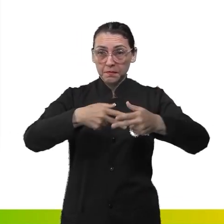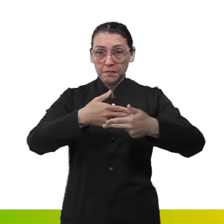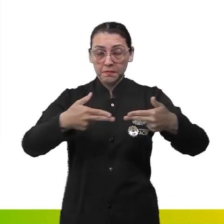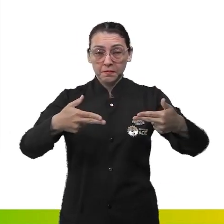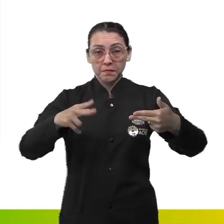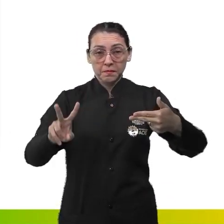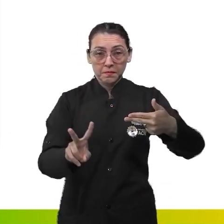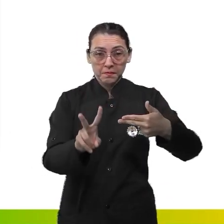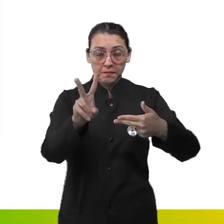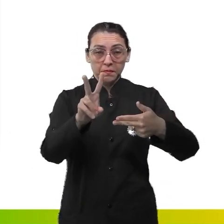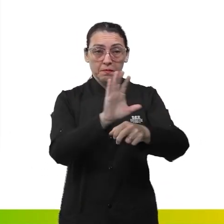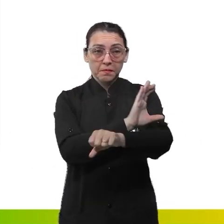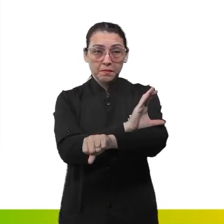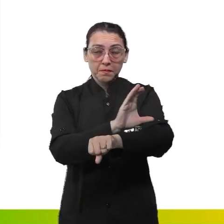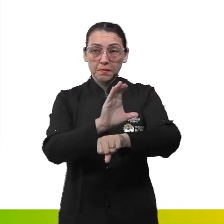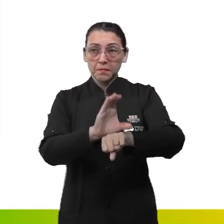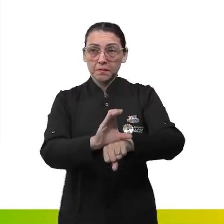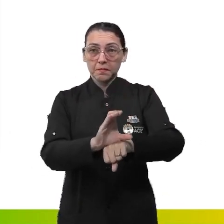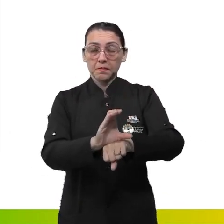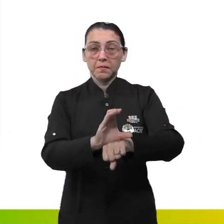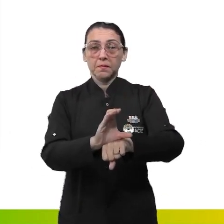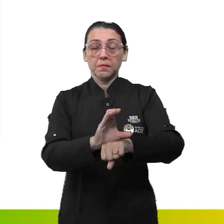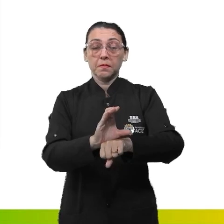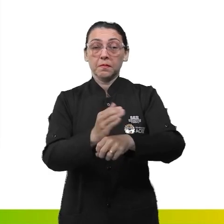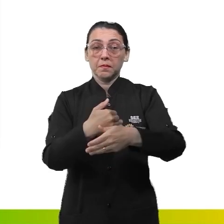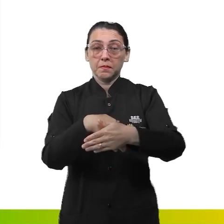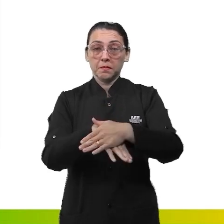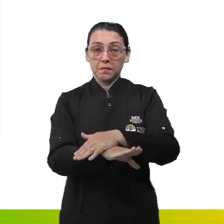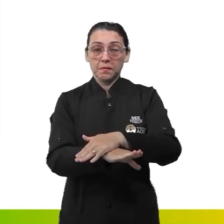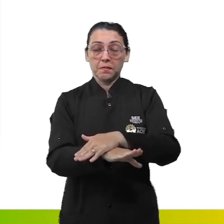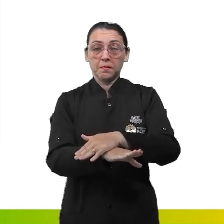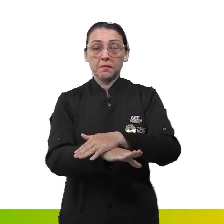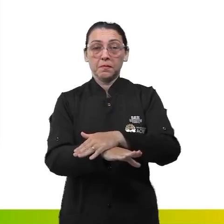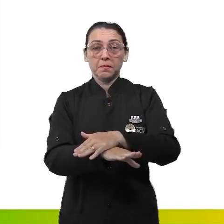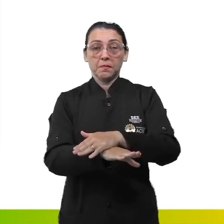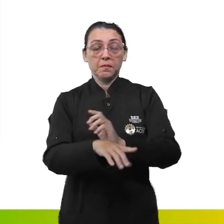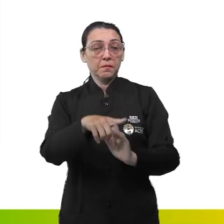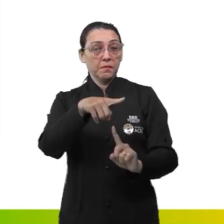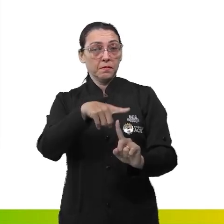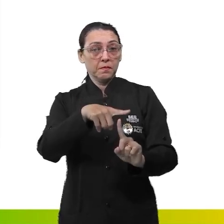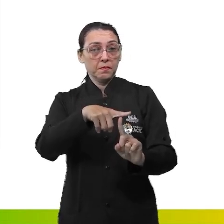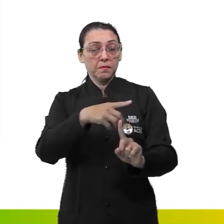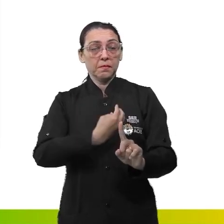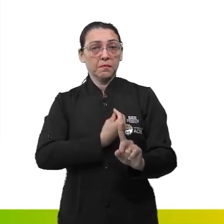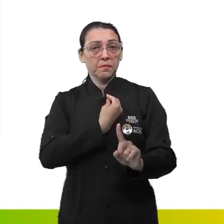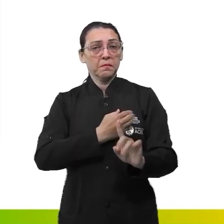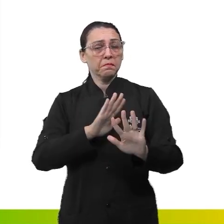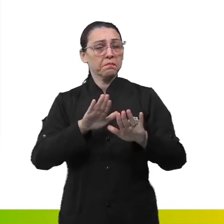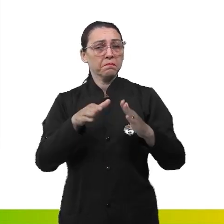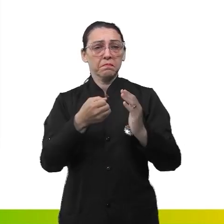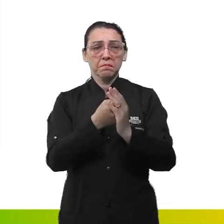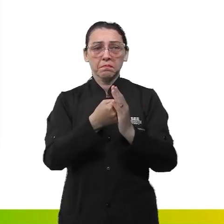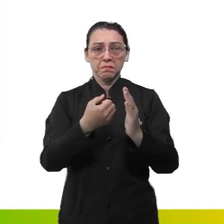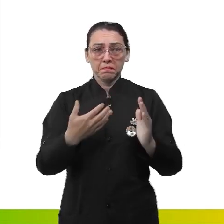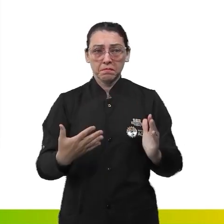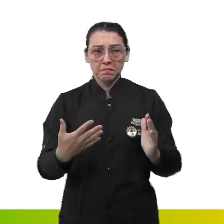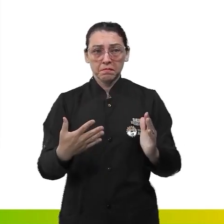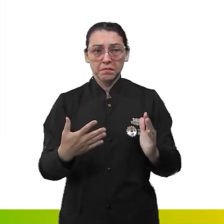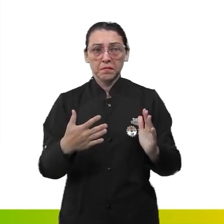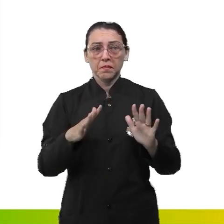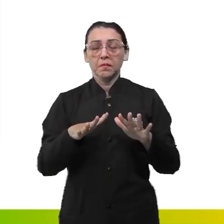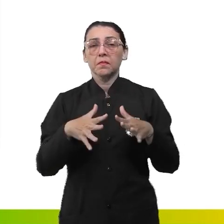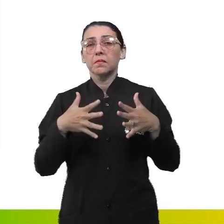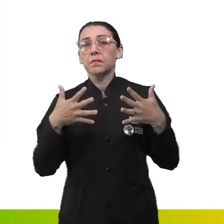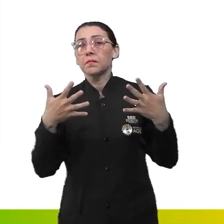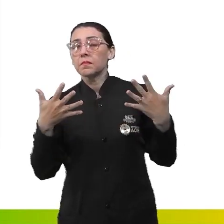expressam valores culturais, hábitos e modos de vida. Quais são essas características? Aliás,